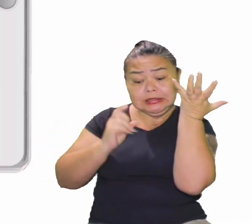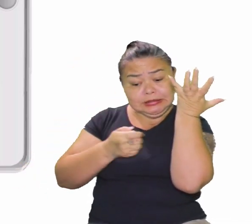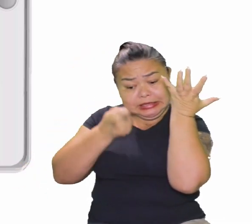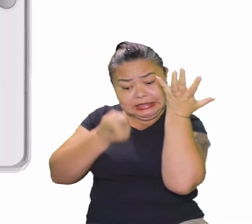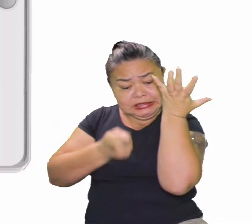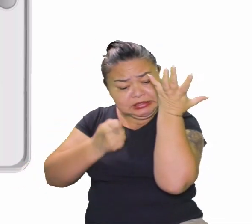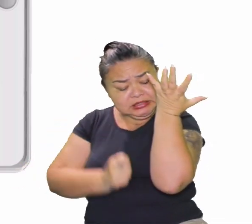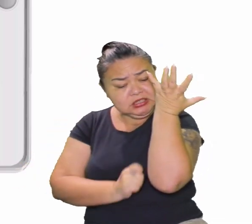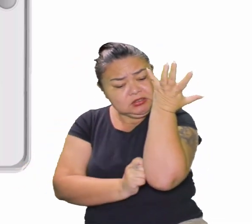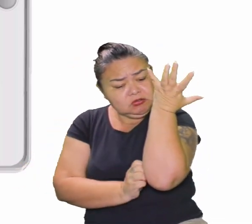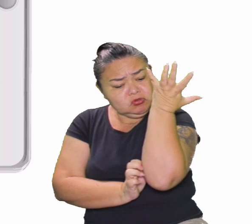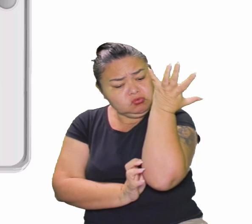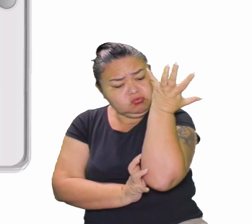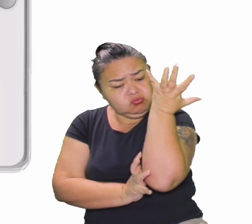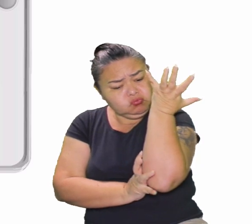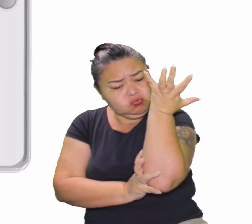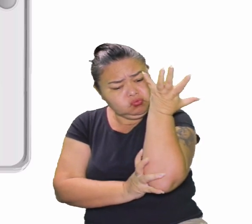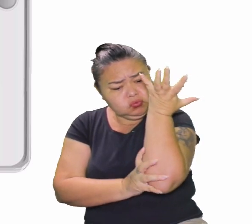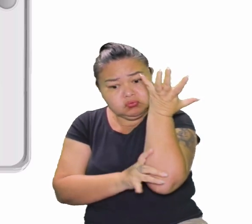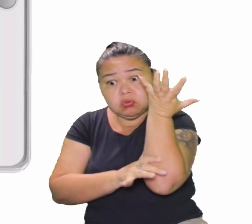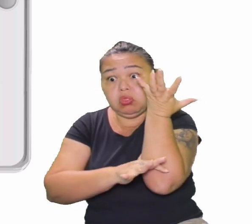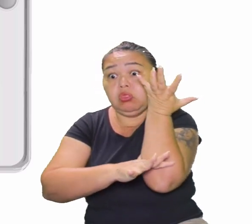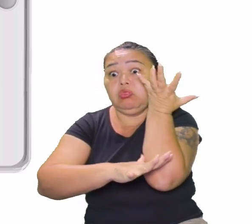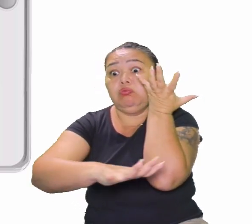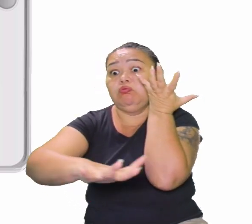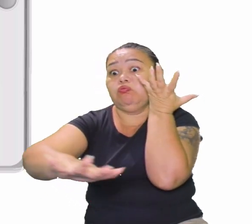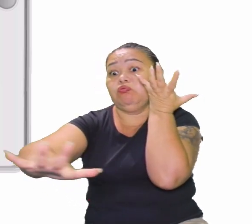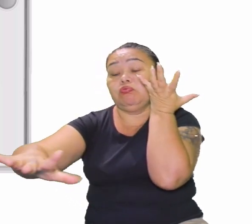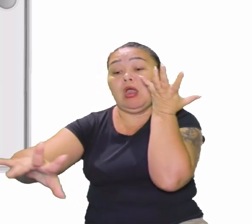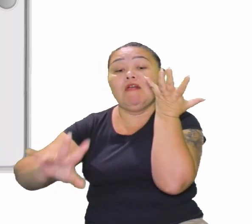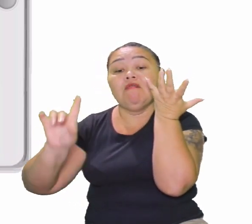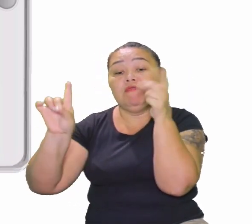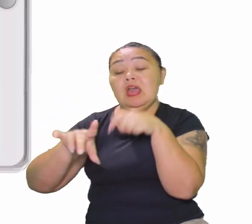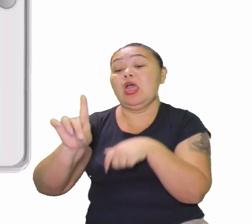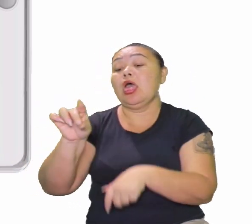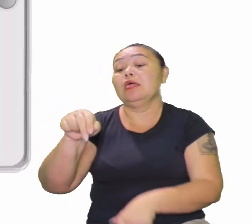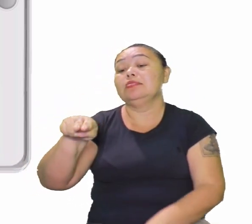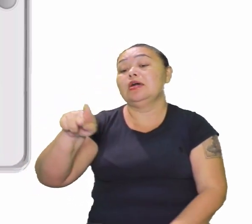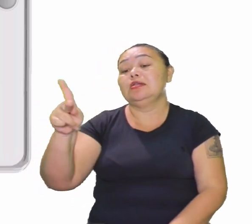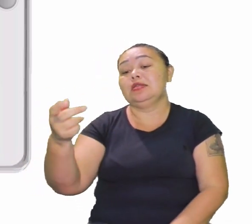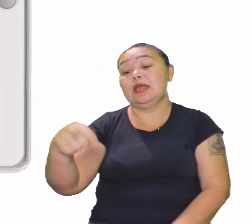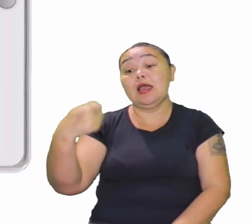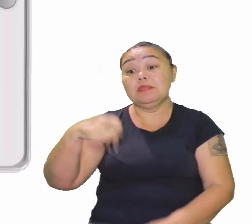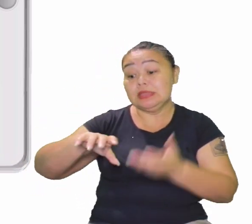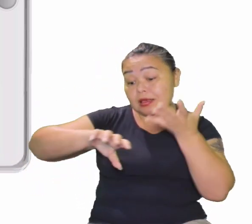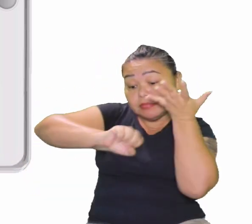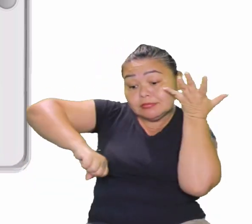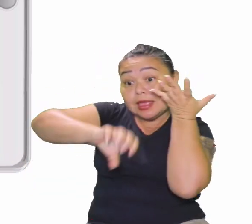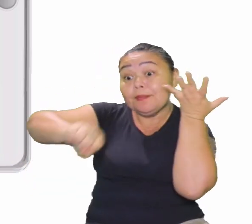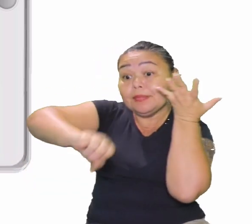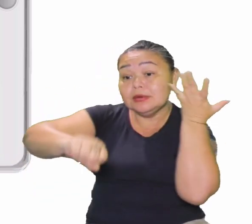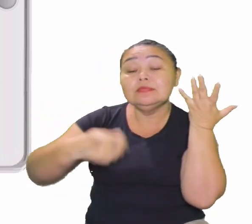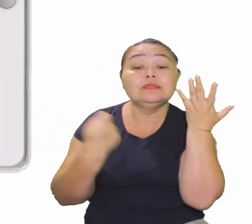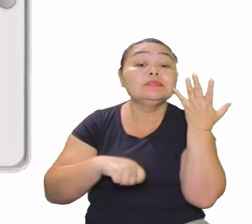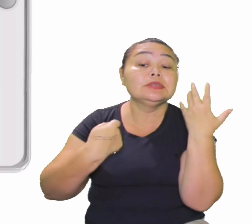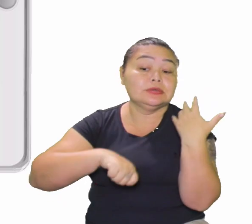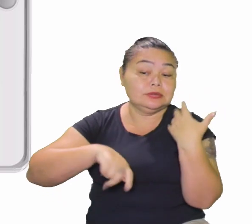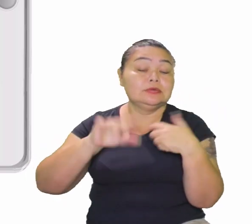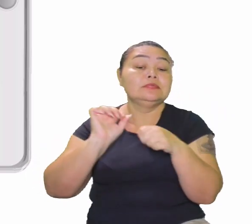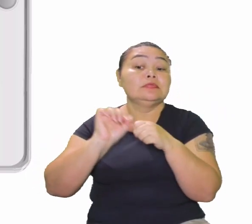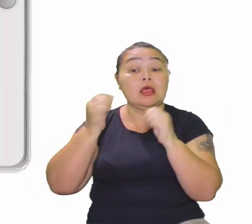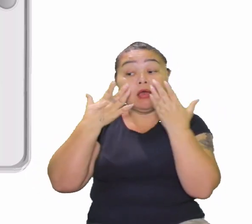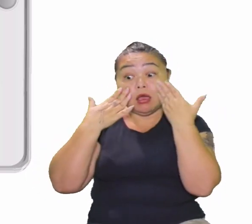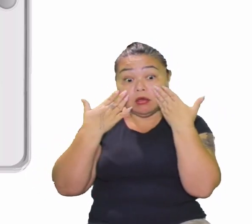resistentes, elas se alastram mesmo no ambiente. Então, você precisa ter esse olhar. Além dos